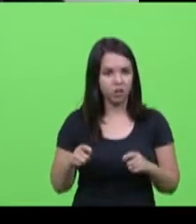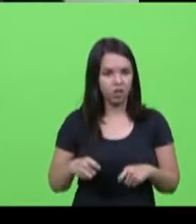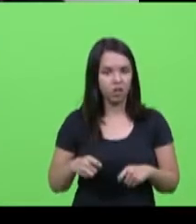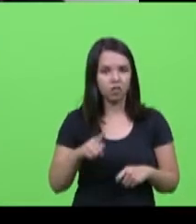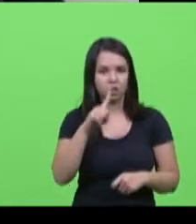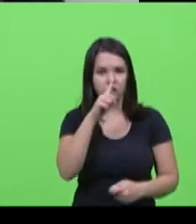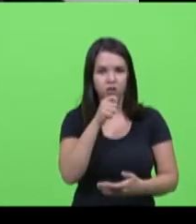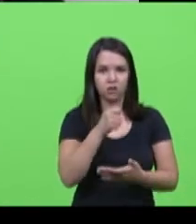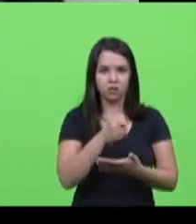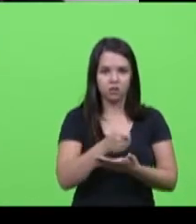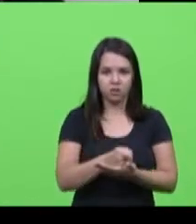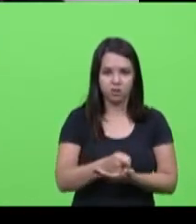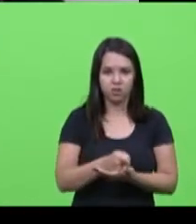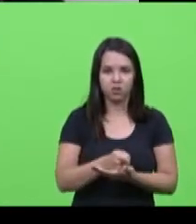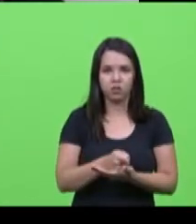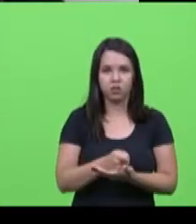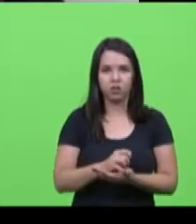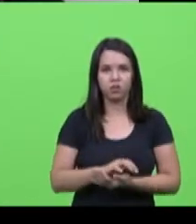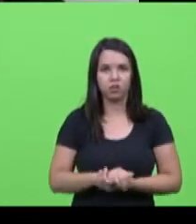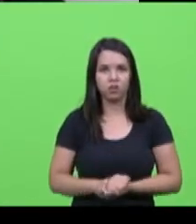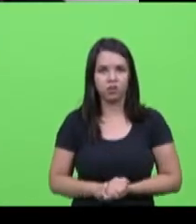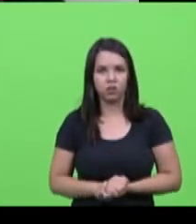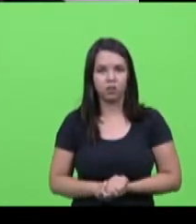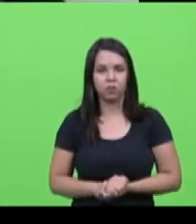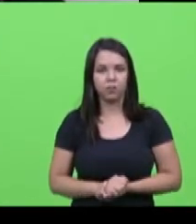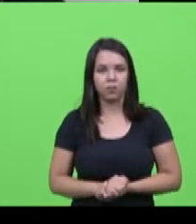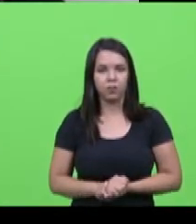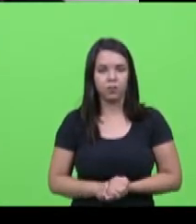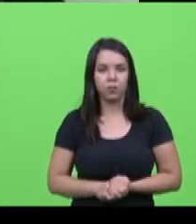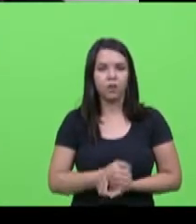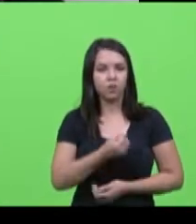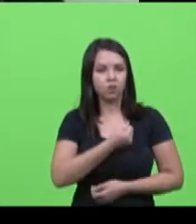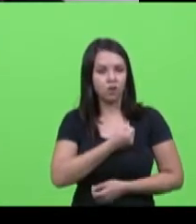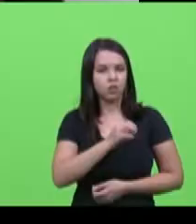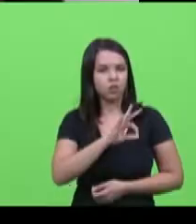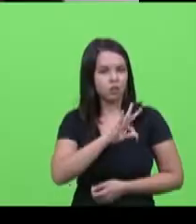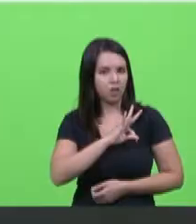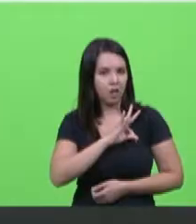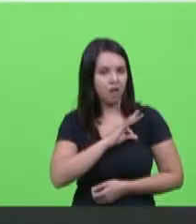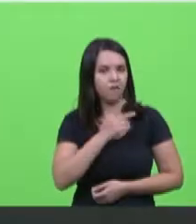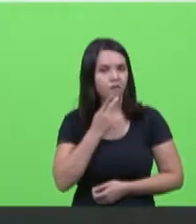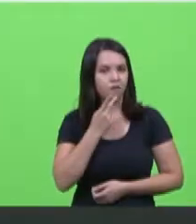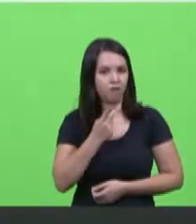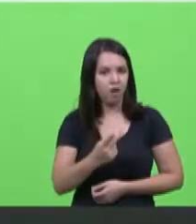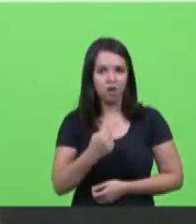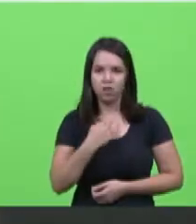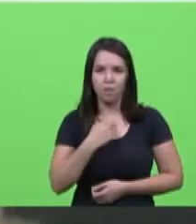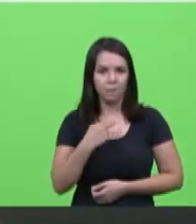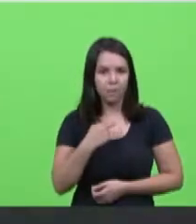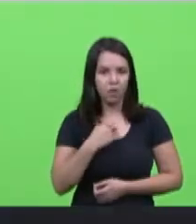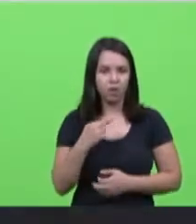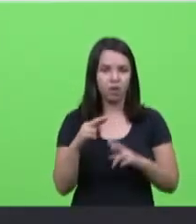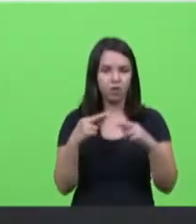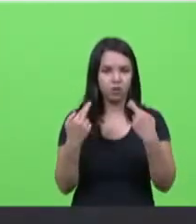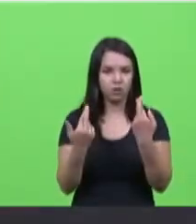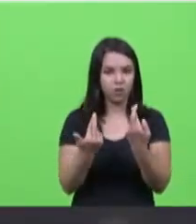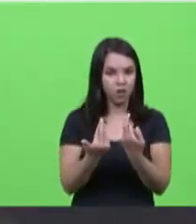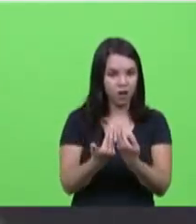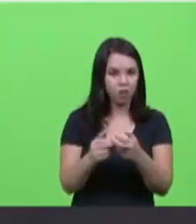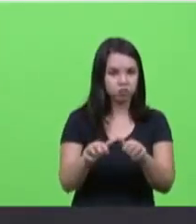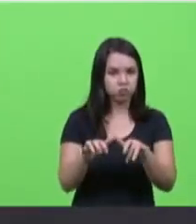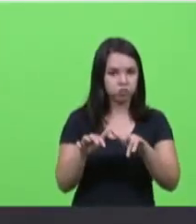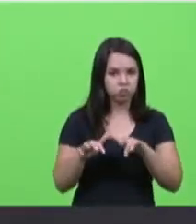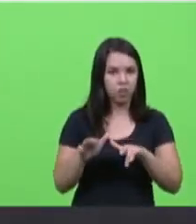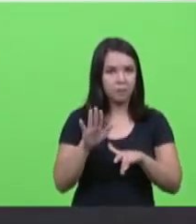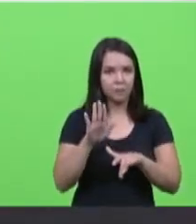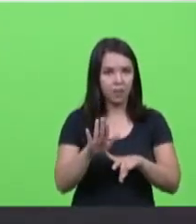determínio, nos oferecer uma nota técnica que diga, olha, não pode fazer culto nesse momento, mas o pastor pode reunir